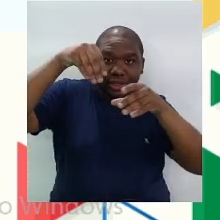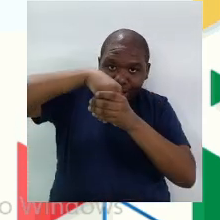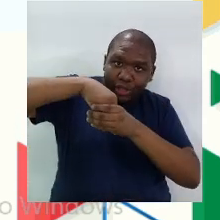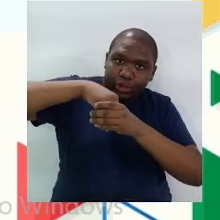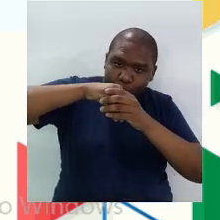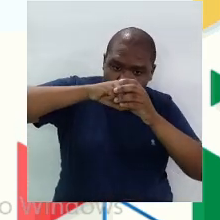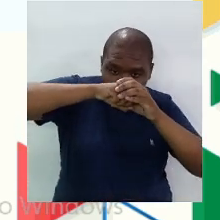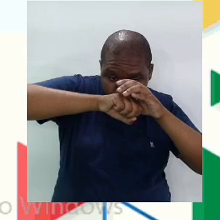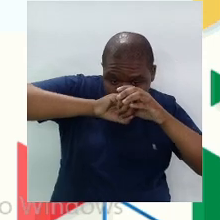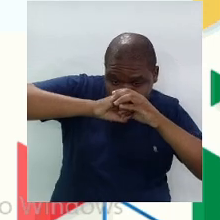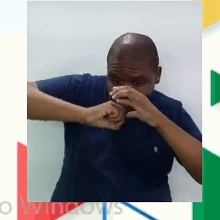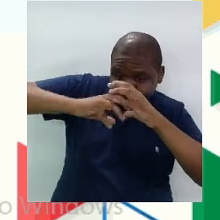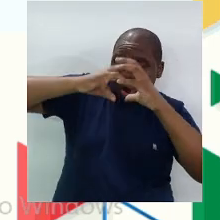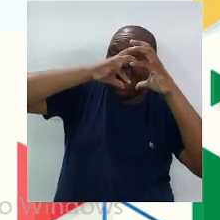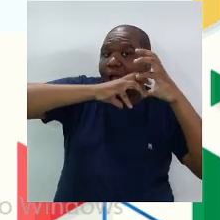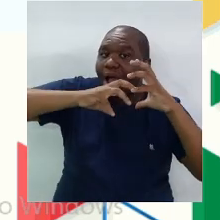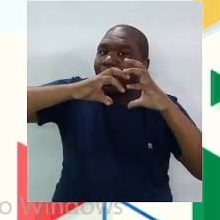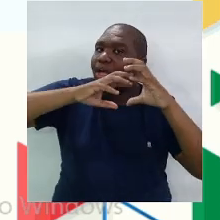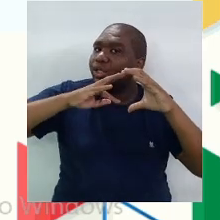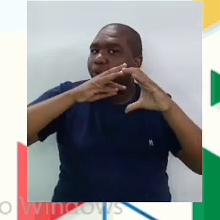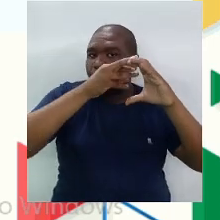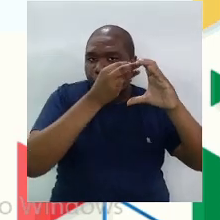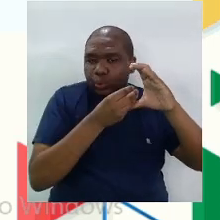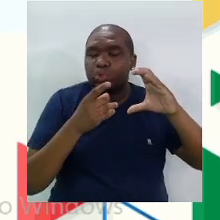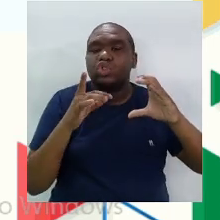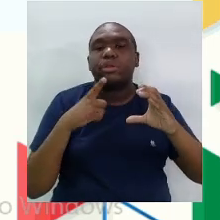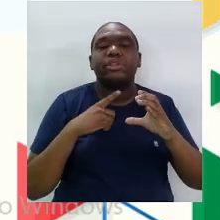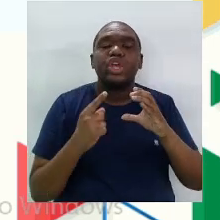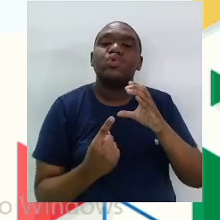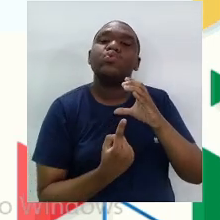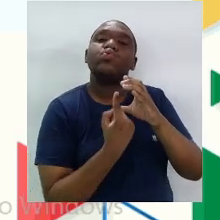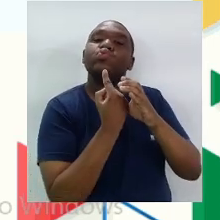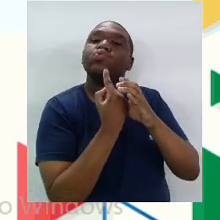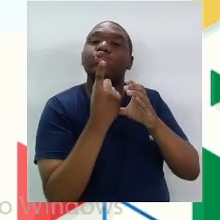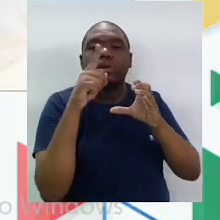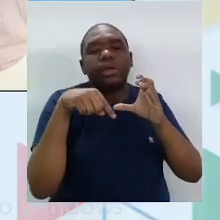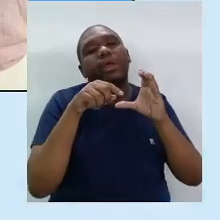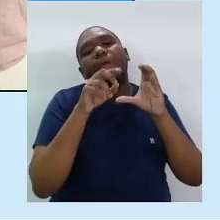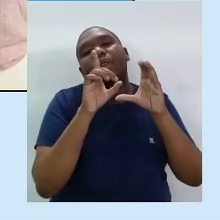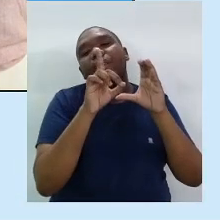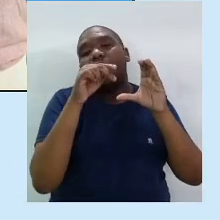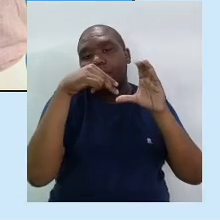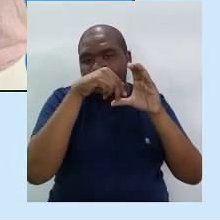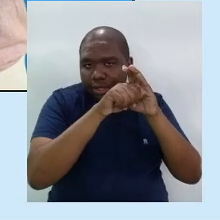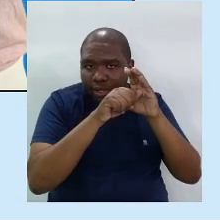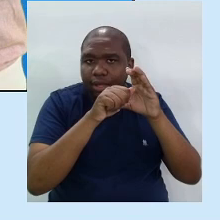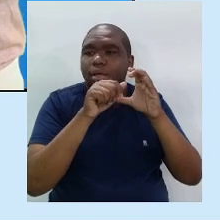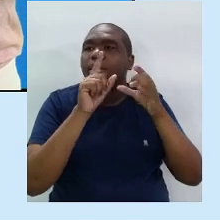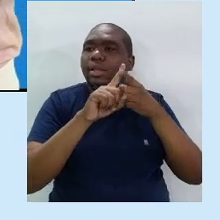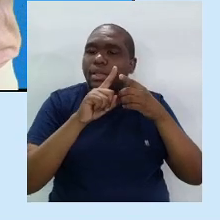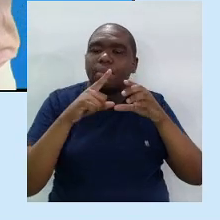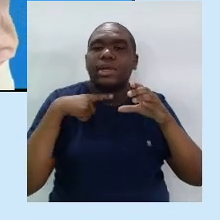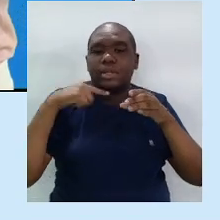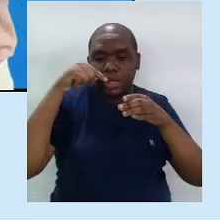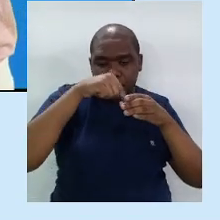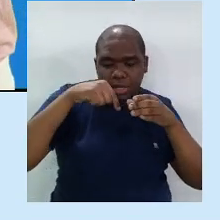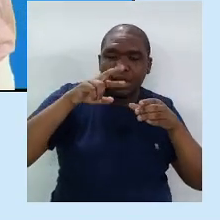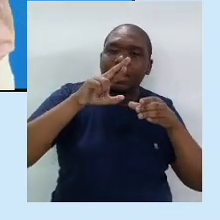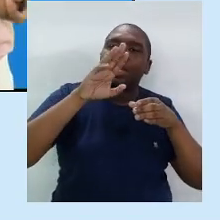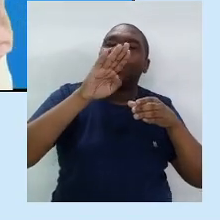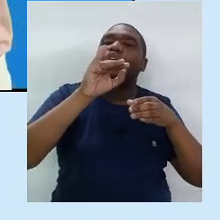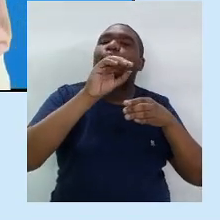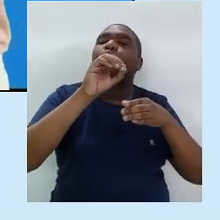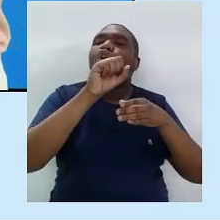célula. A gente encontra aí só o núcleo, que é o DNA, tem ali os ribossomos, tem